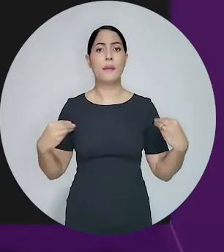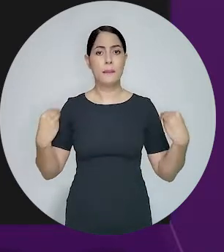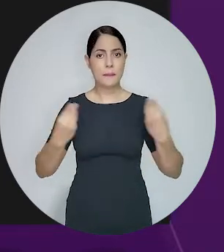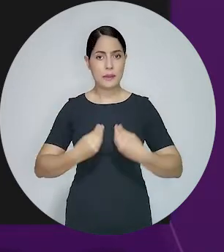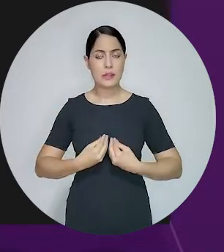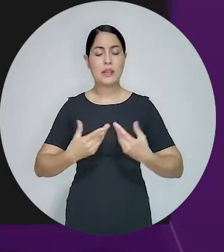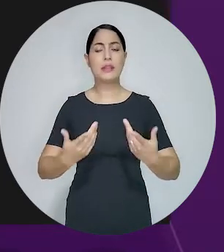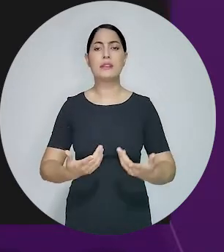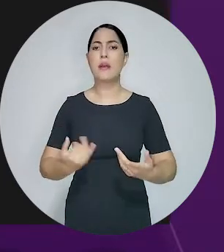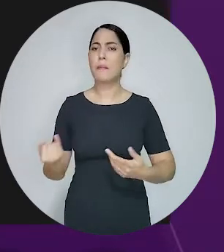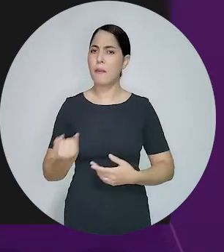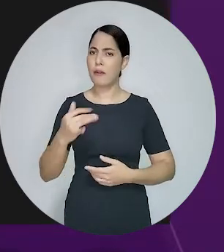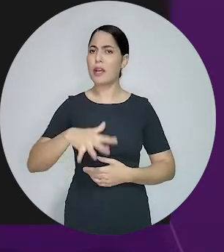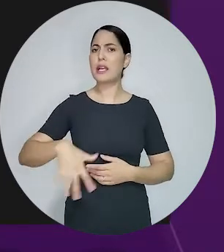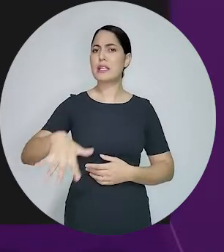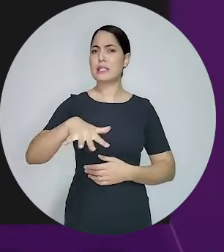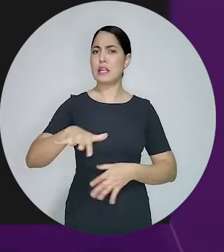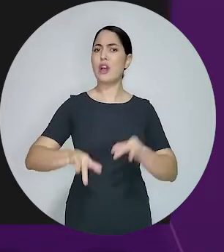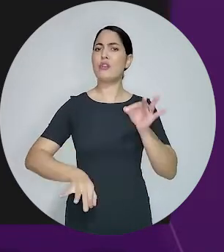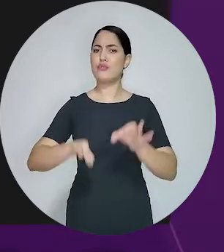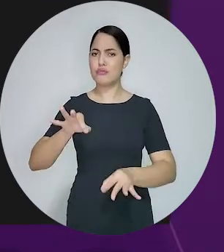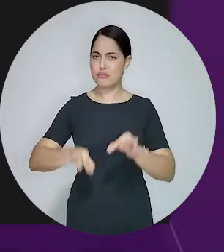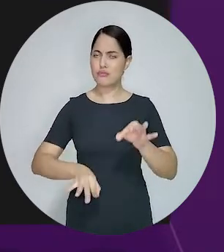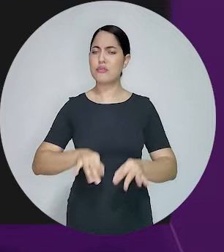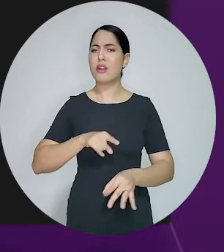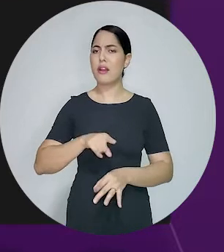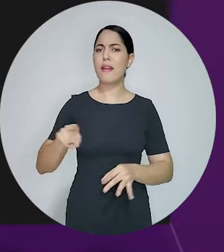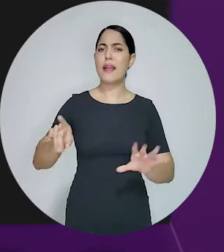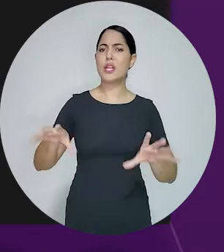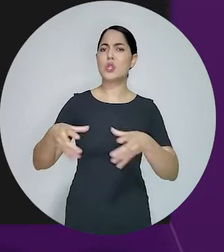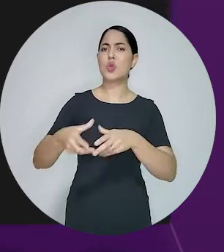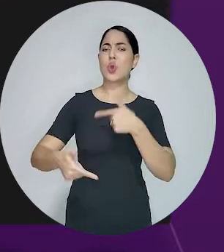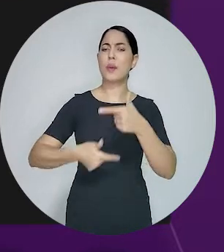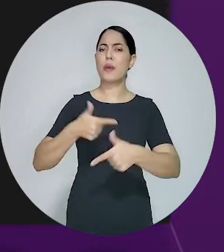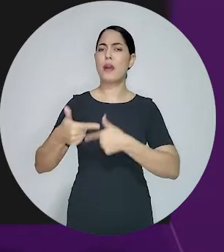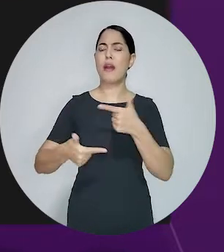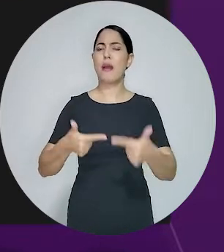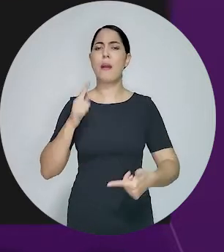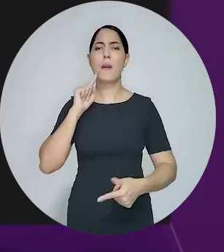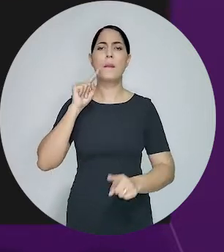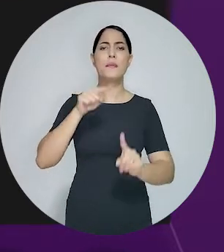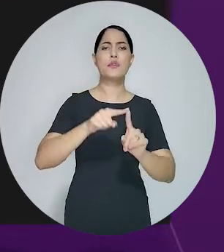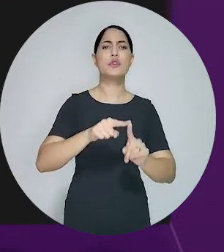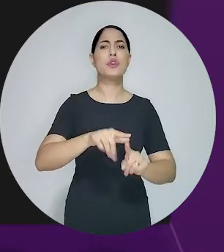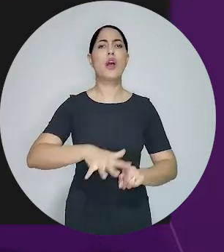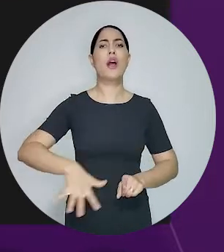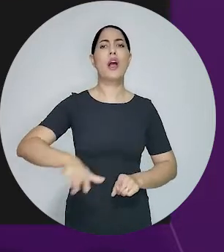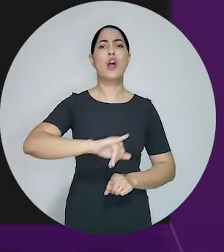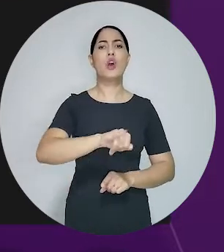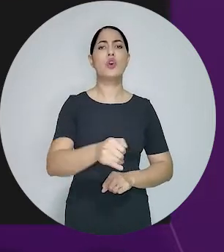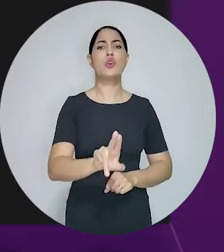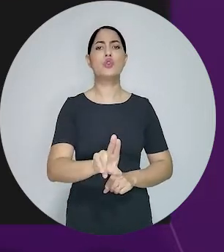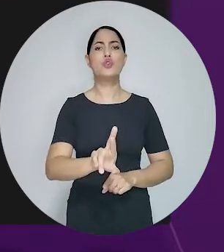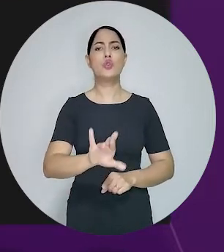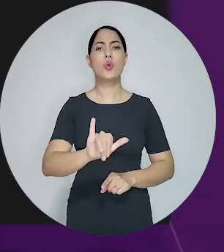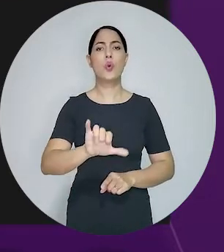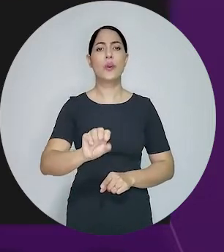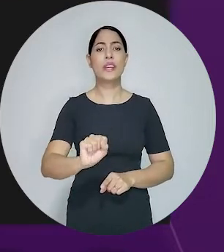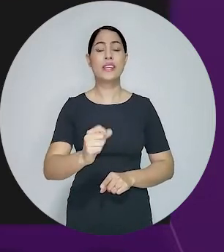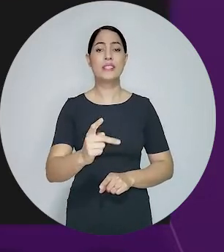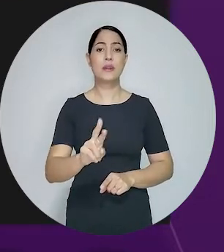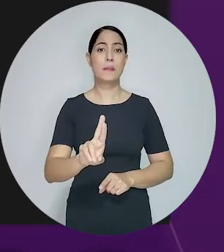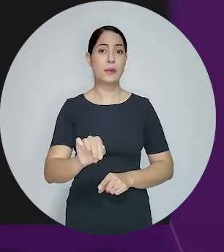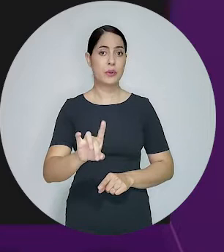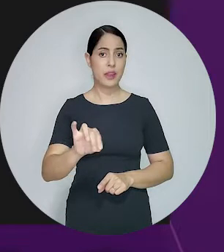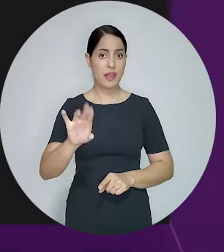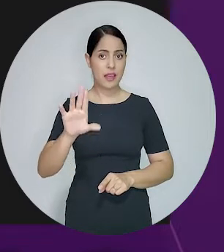grandes processualistas brasileiros lá, né? Mas era essa ideia de vamos trabalhar melhor com a